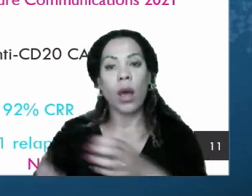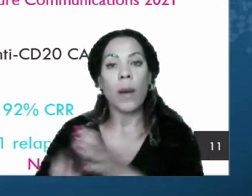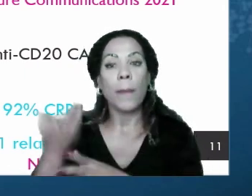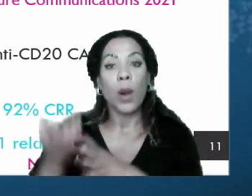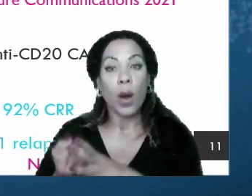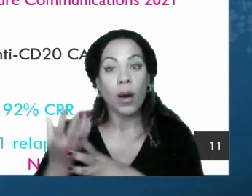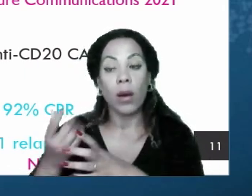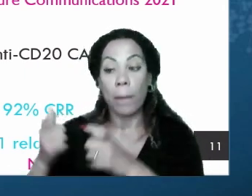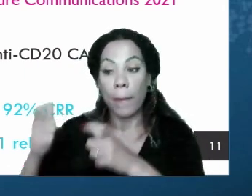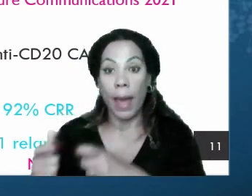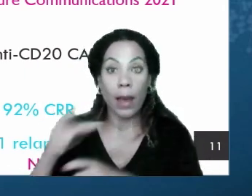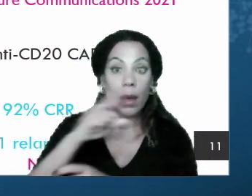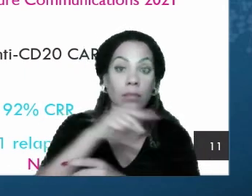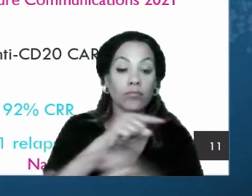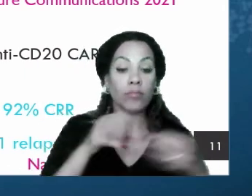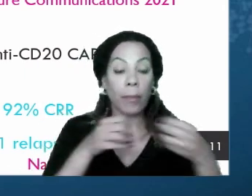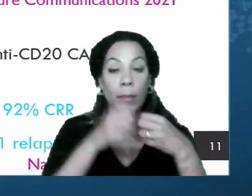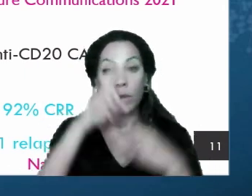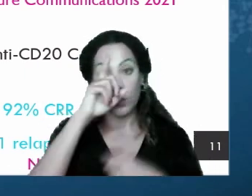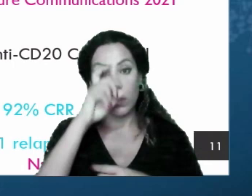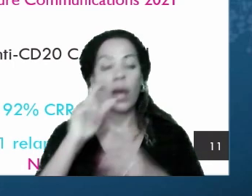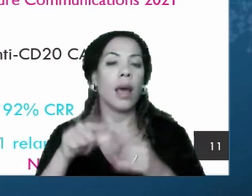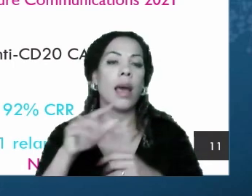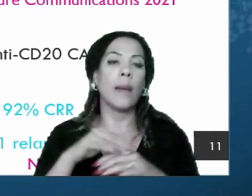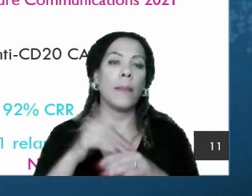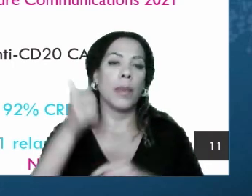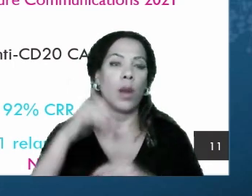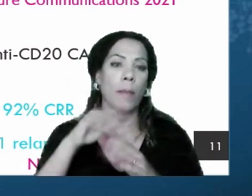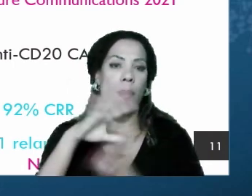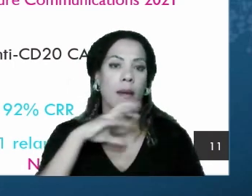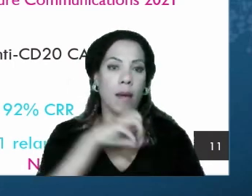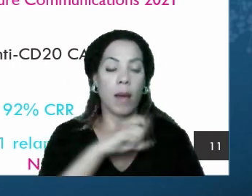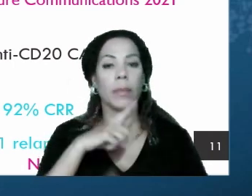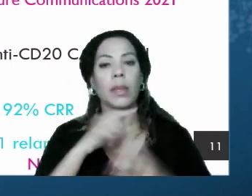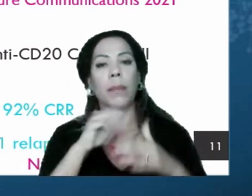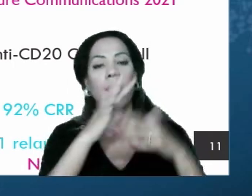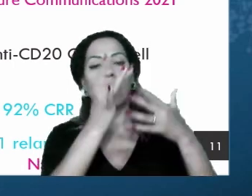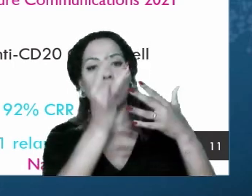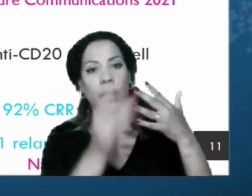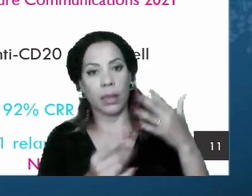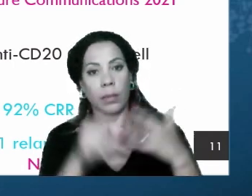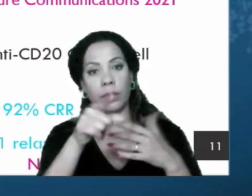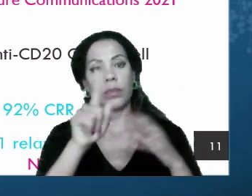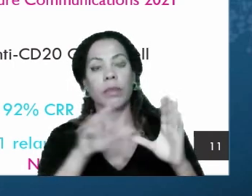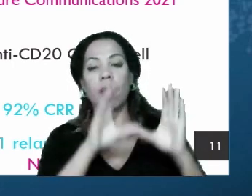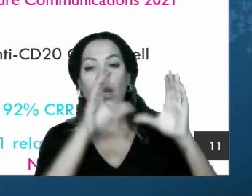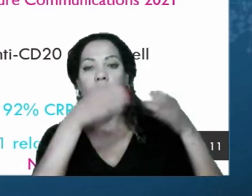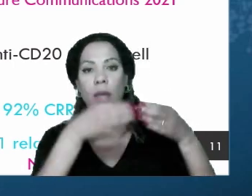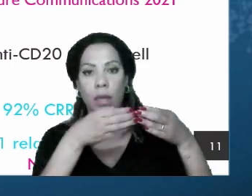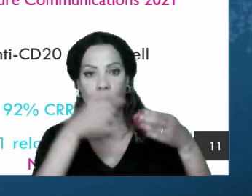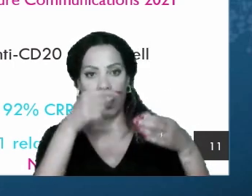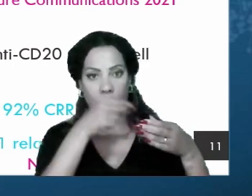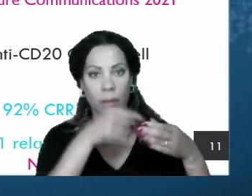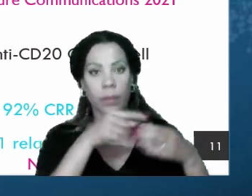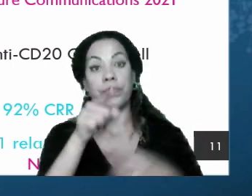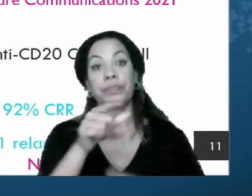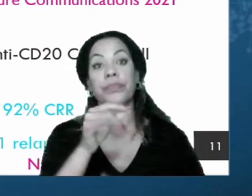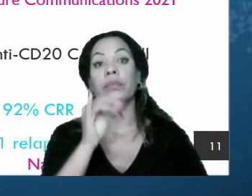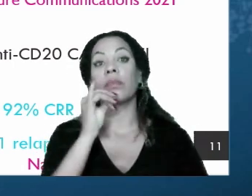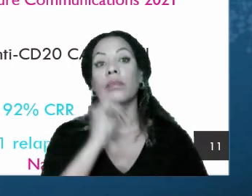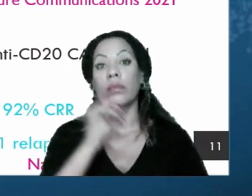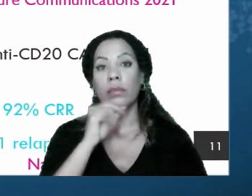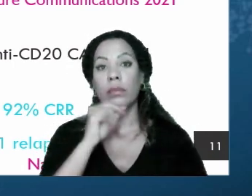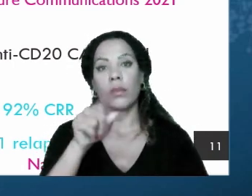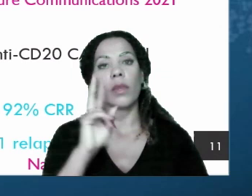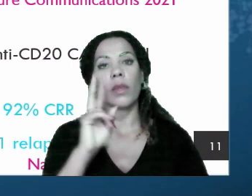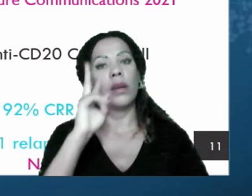ágil é muito importante. É que nós temos mais detalhes. Nós temos a equipe da Case Western e esse teste clínico aqui você vê que